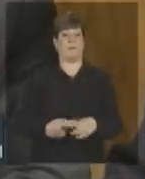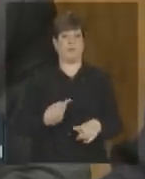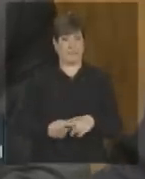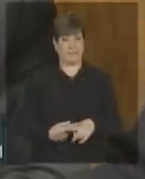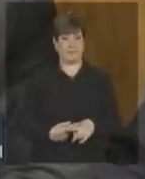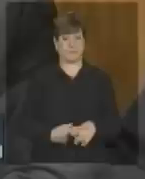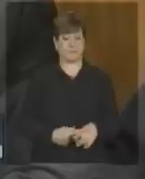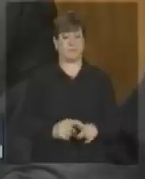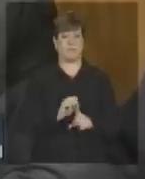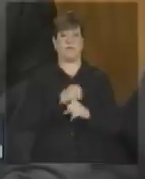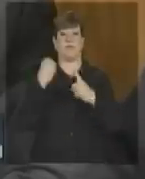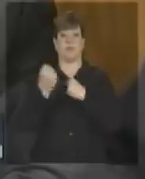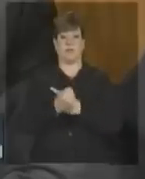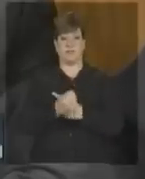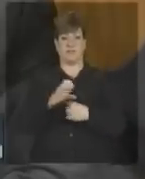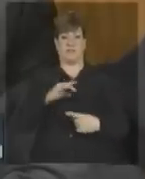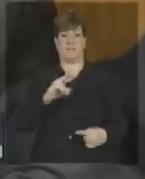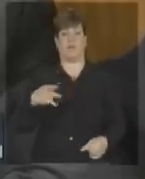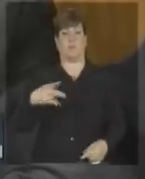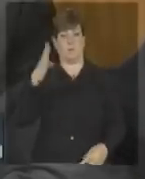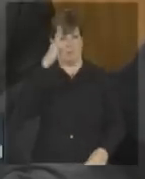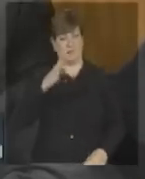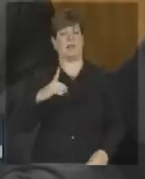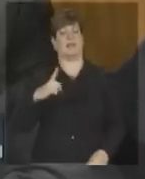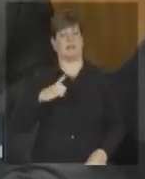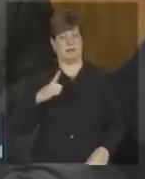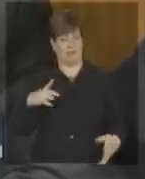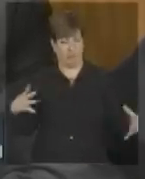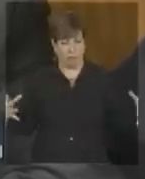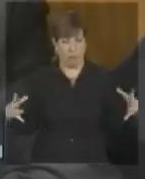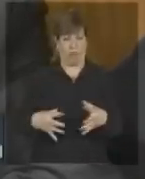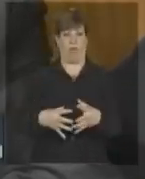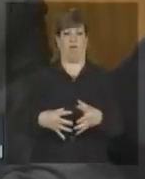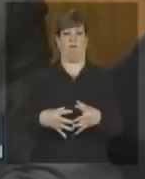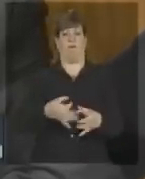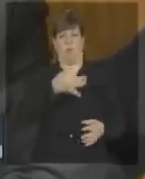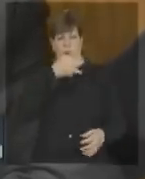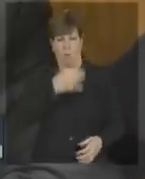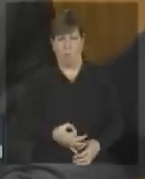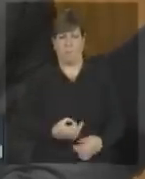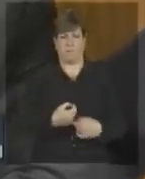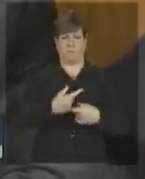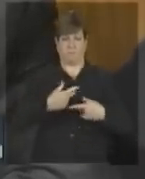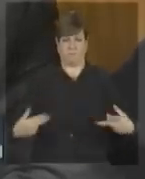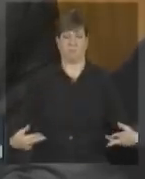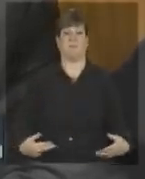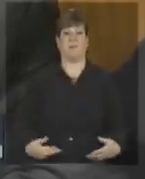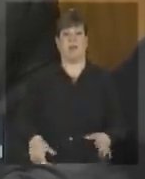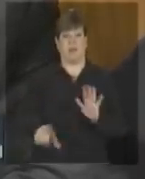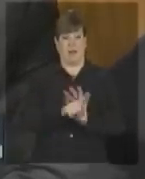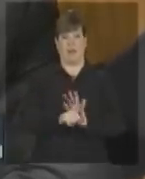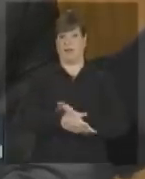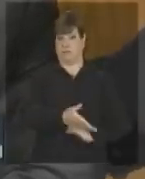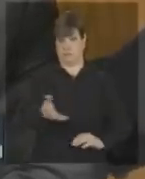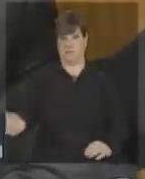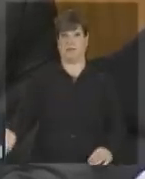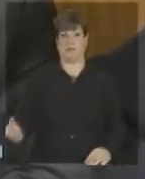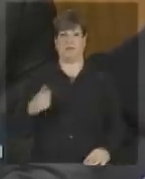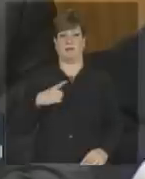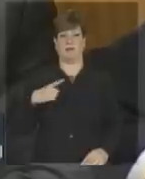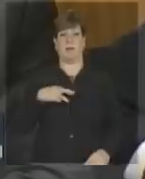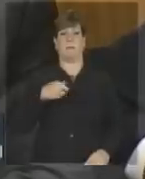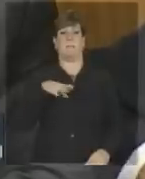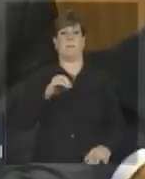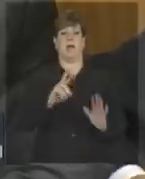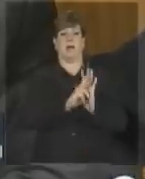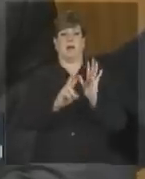sociedade civil brasileira está, sim, envolvida. E, como disse Caio, a lei está aí, o marco